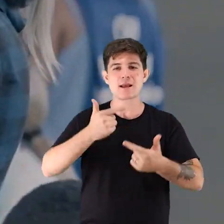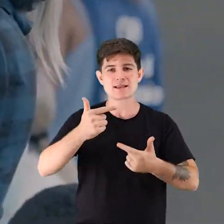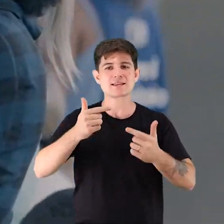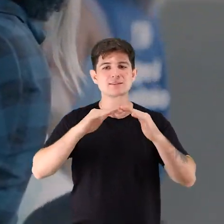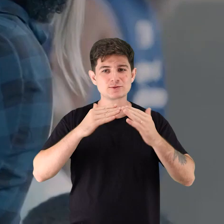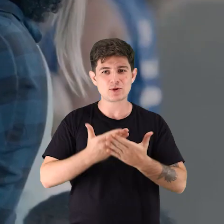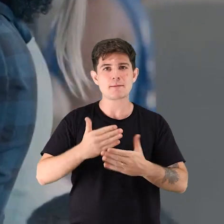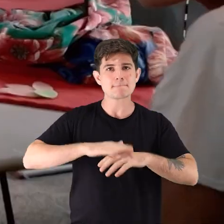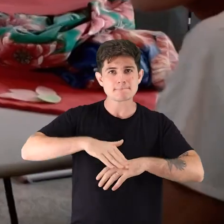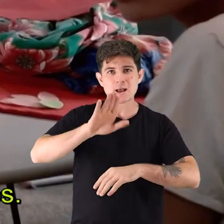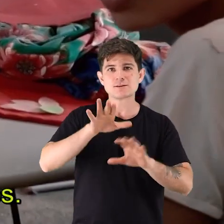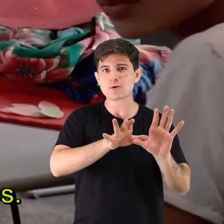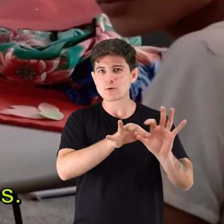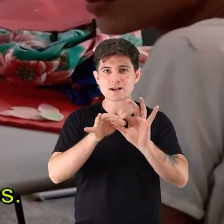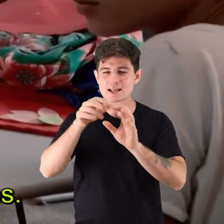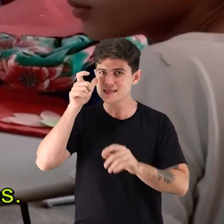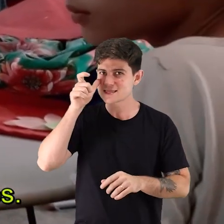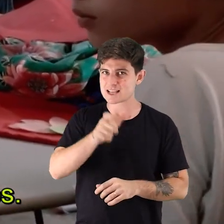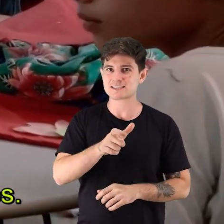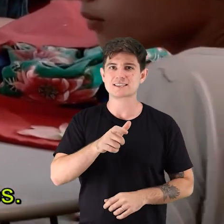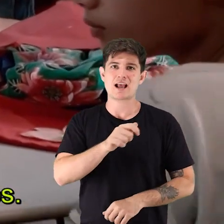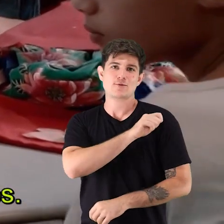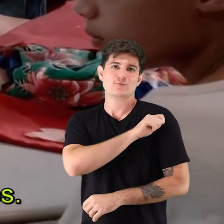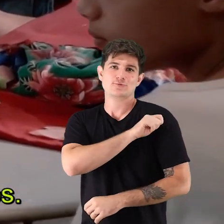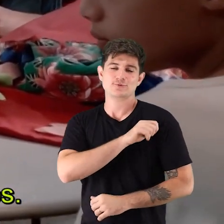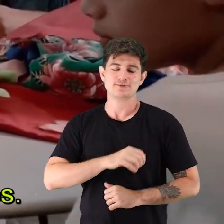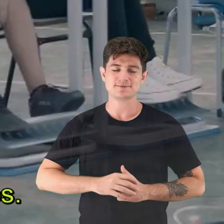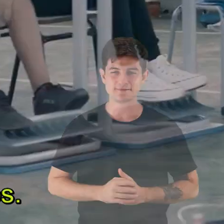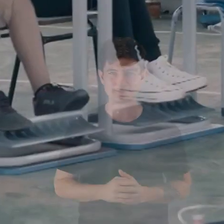poderem trabalhar uma escola com mais contexto e